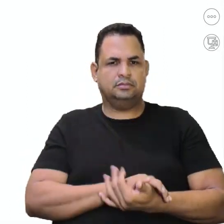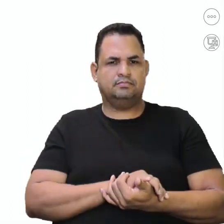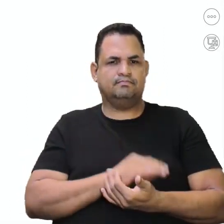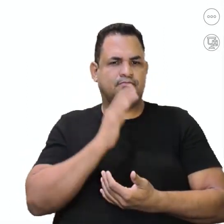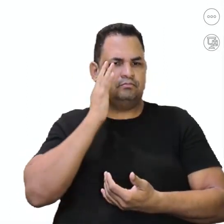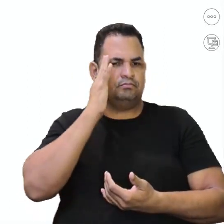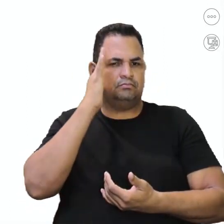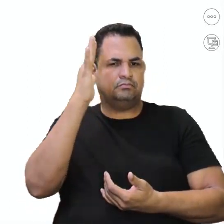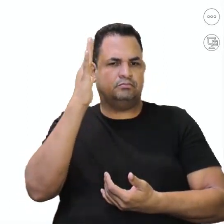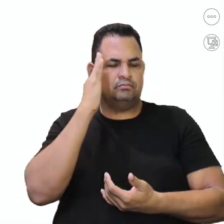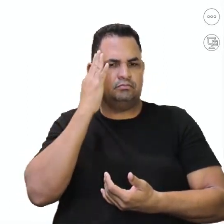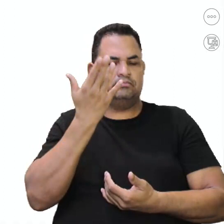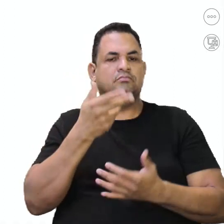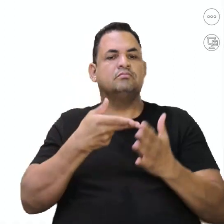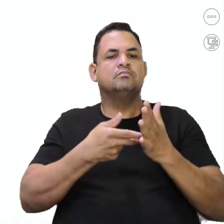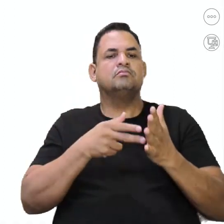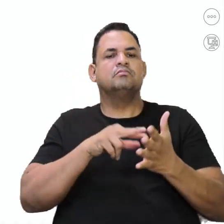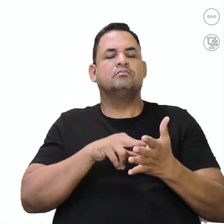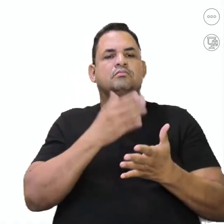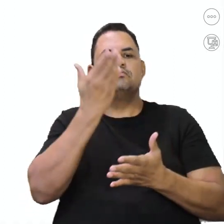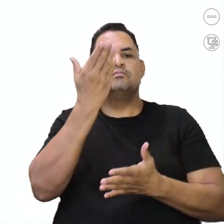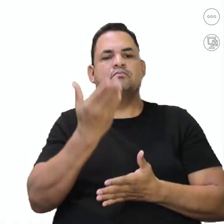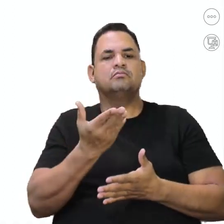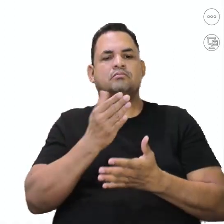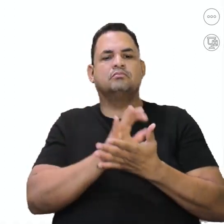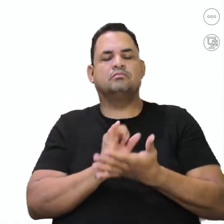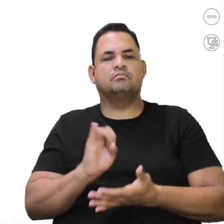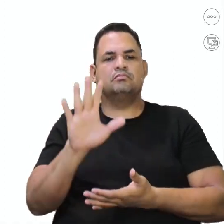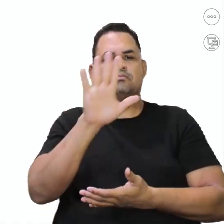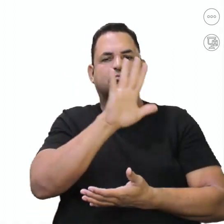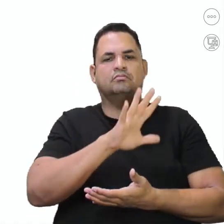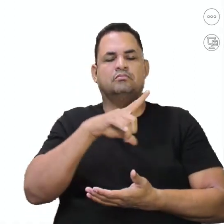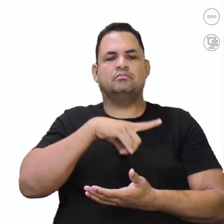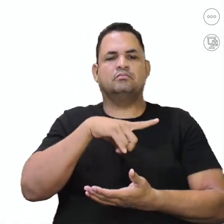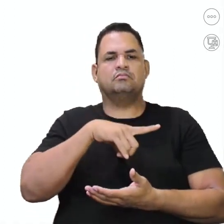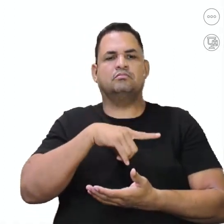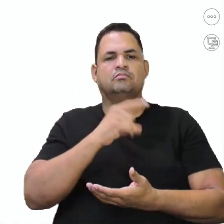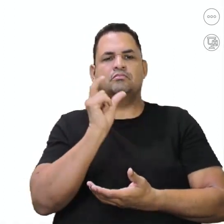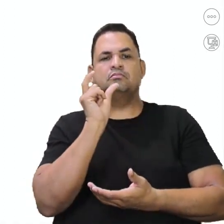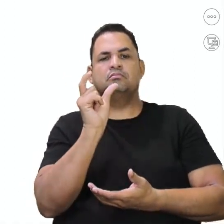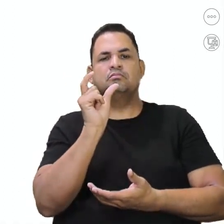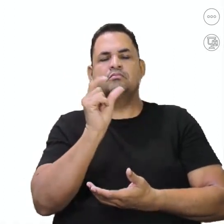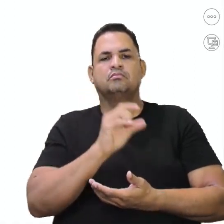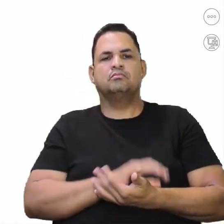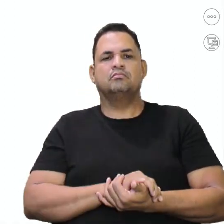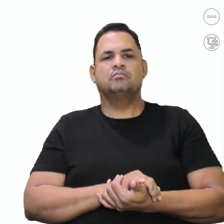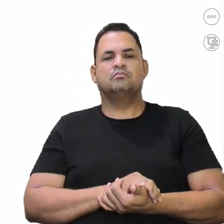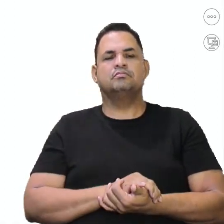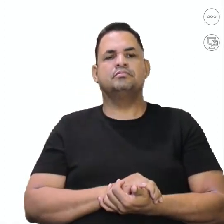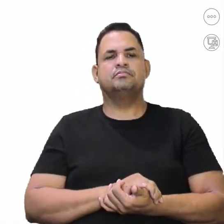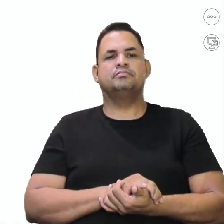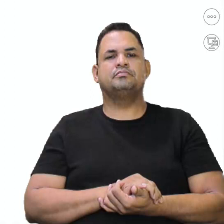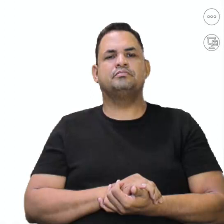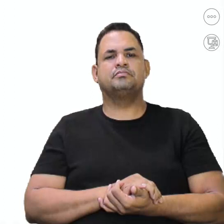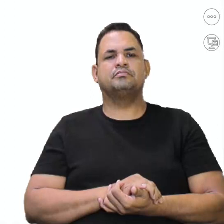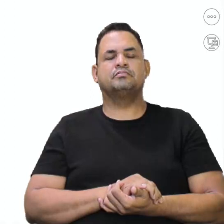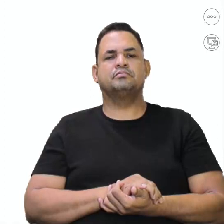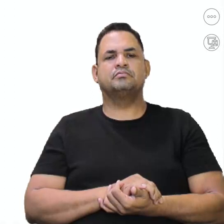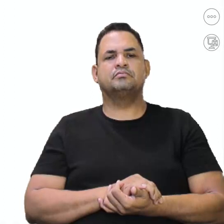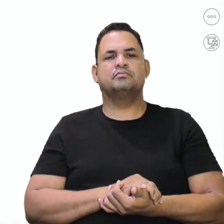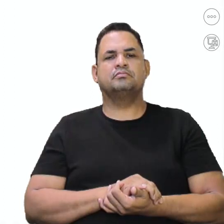você imagina que significa essa imagem? Temos aí a palavra em destaque, travel